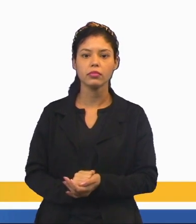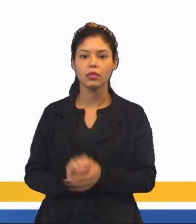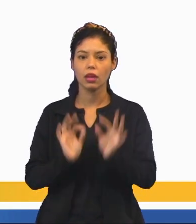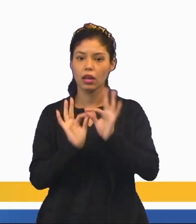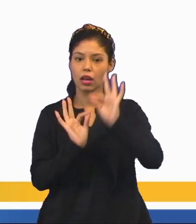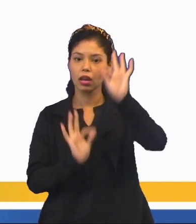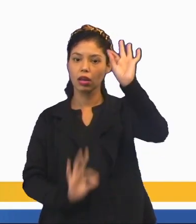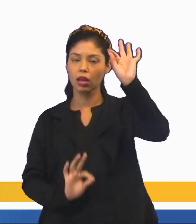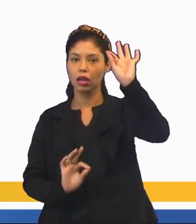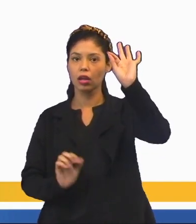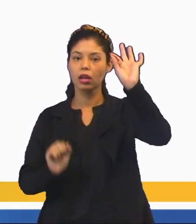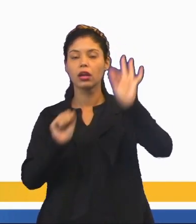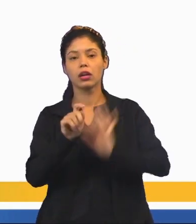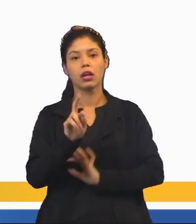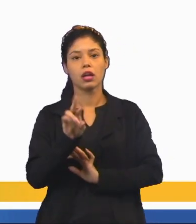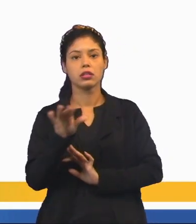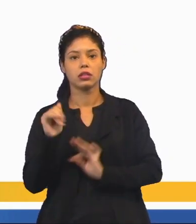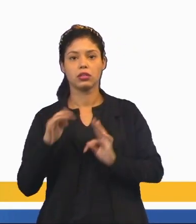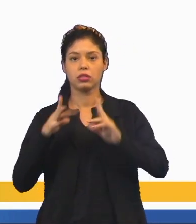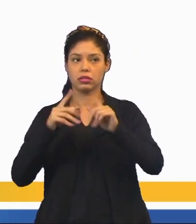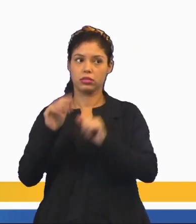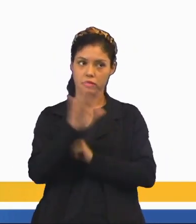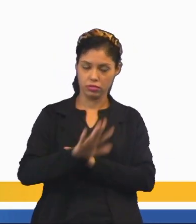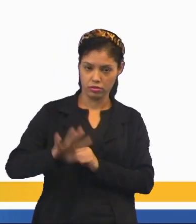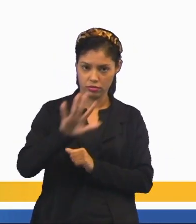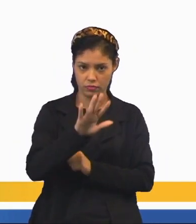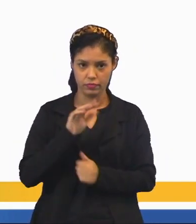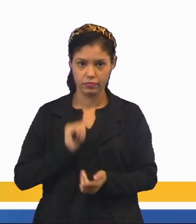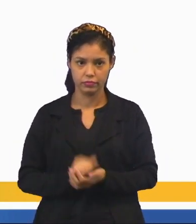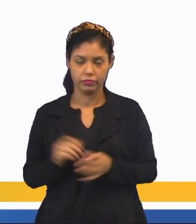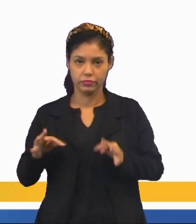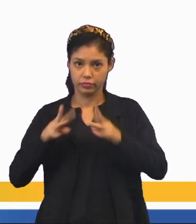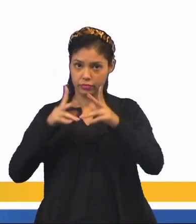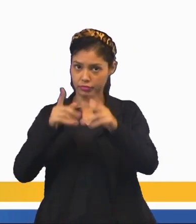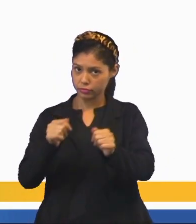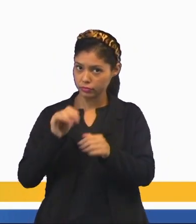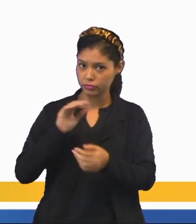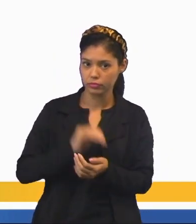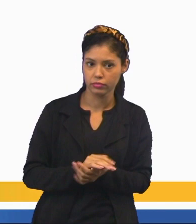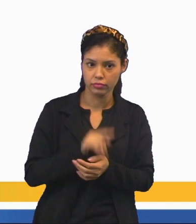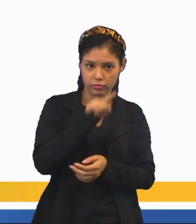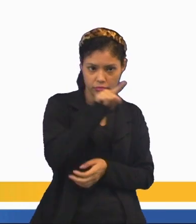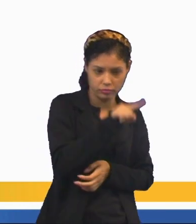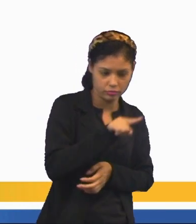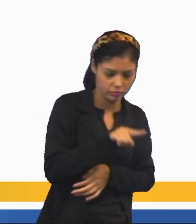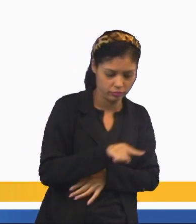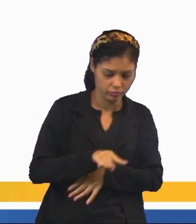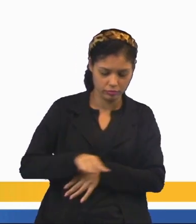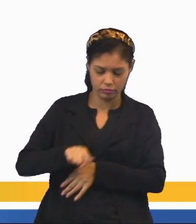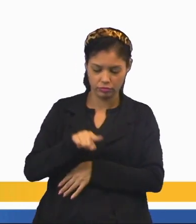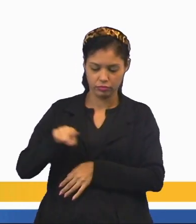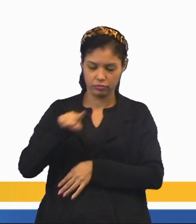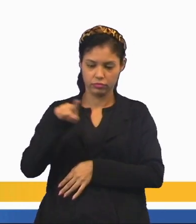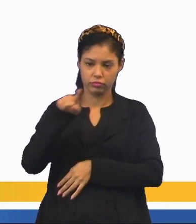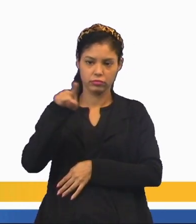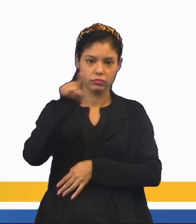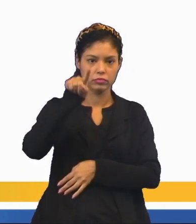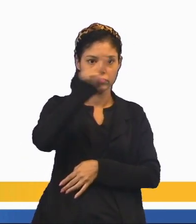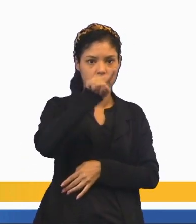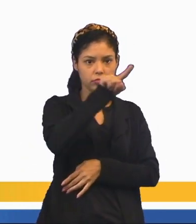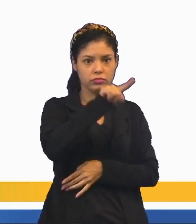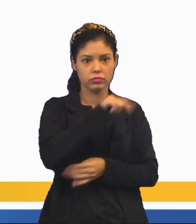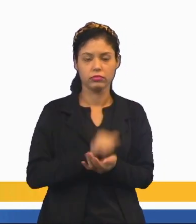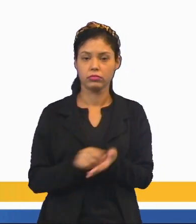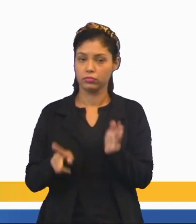que determina sua área total, ou seja, todo esse contorno que a gente vê aí no mapa do Brasil se